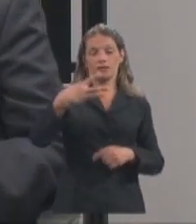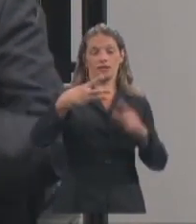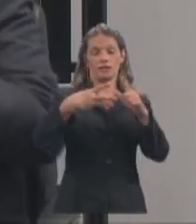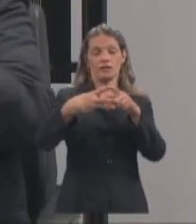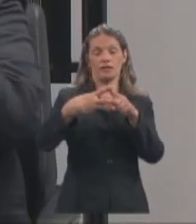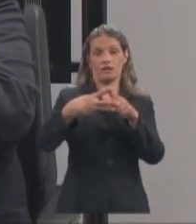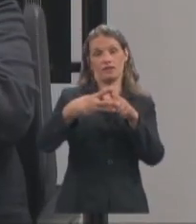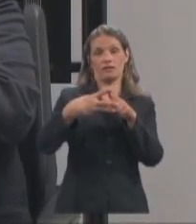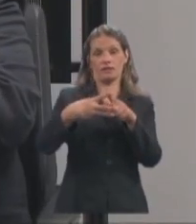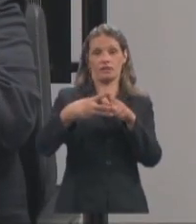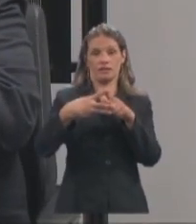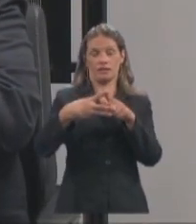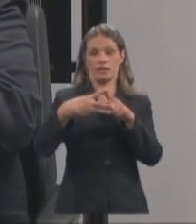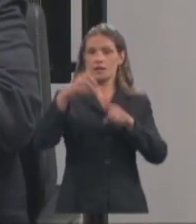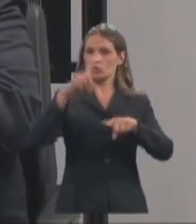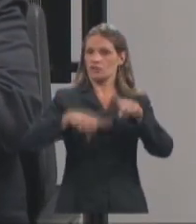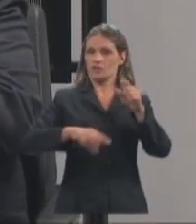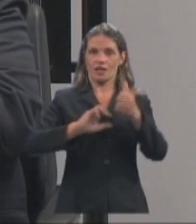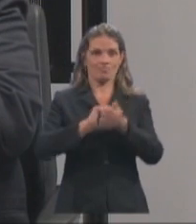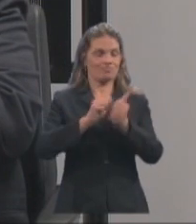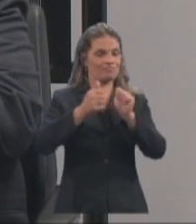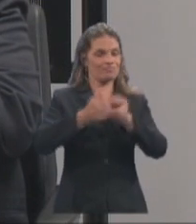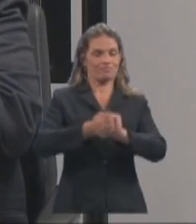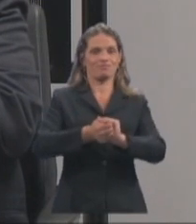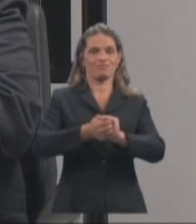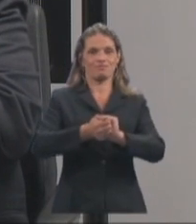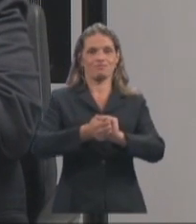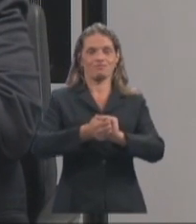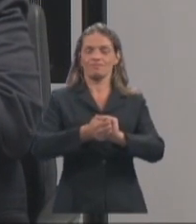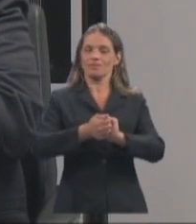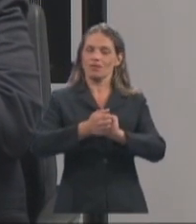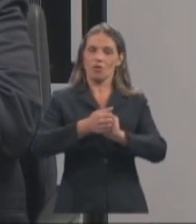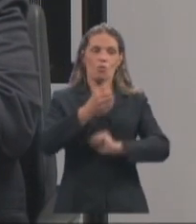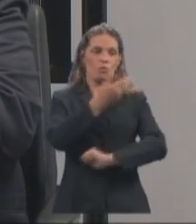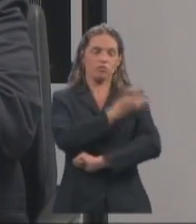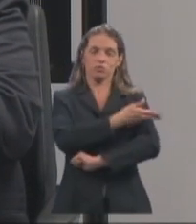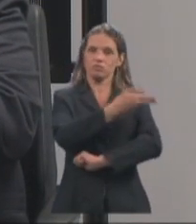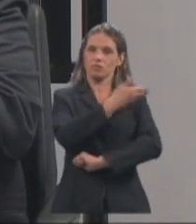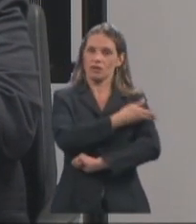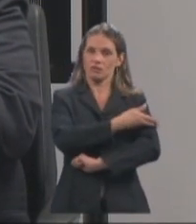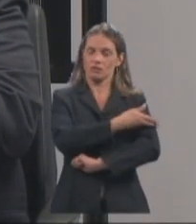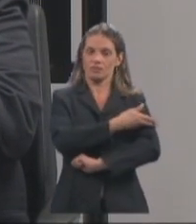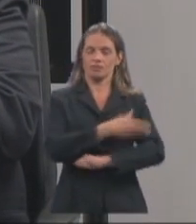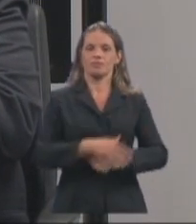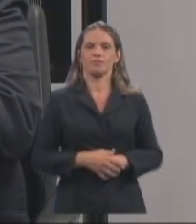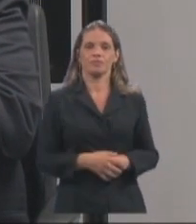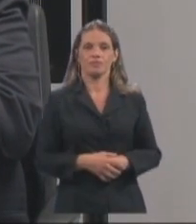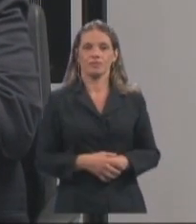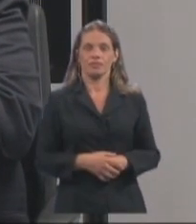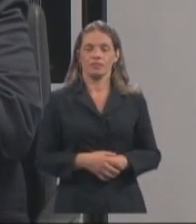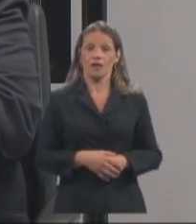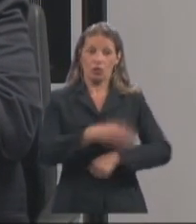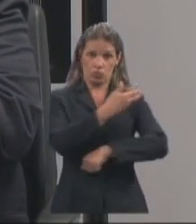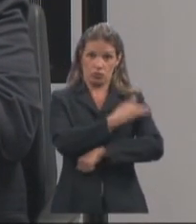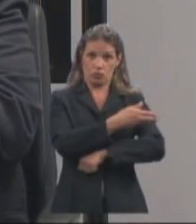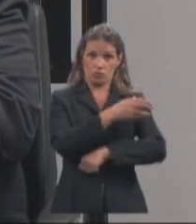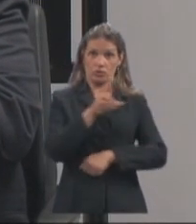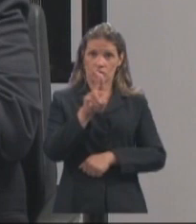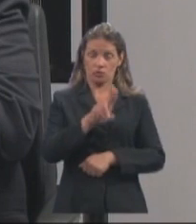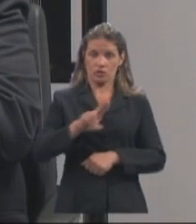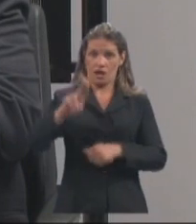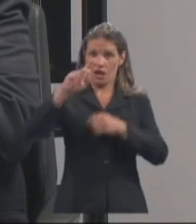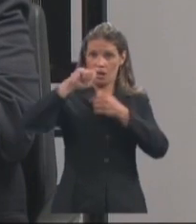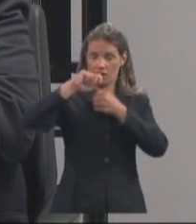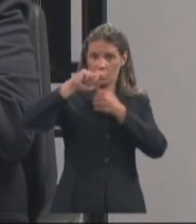tripé que é atividade esportiva o hábito e esse hábito o hábito de usar craque é um